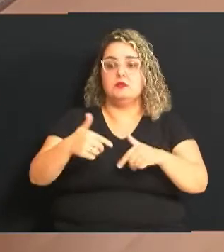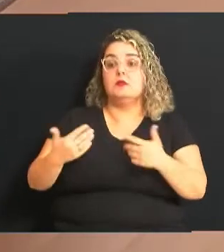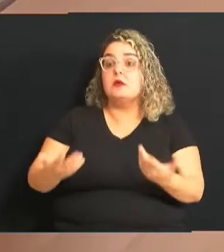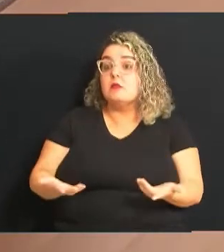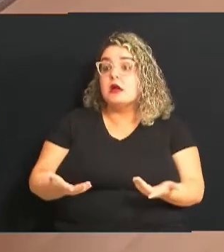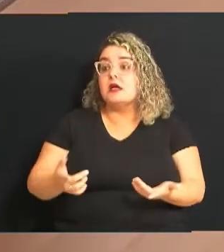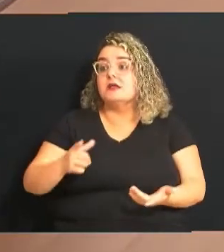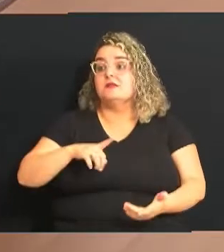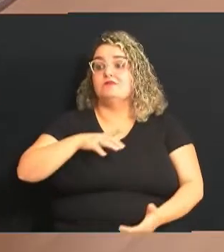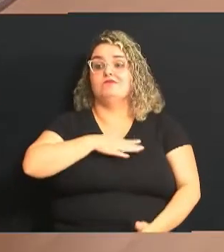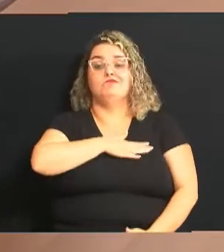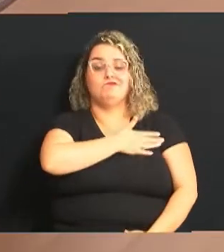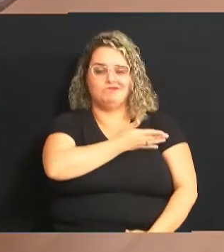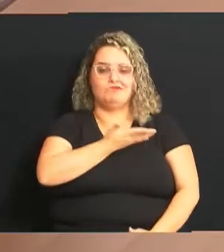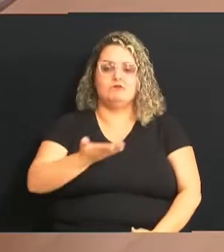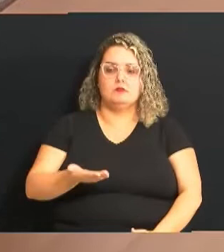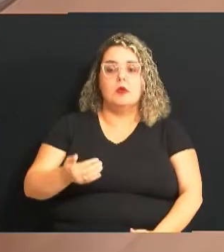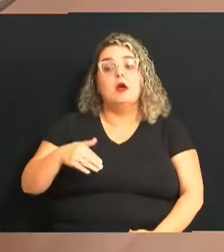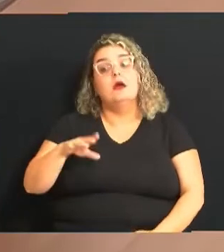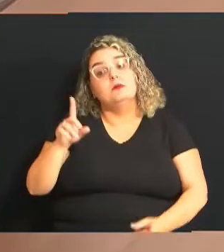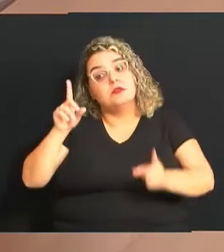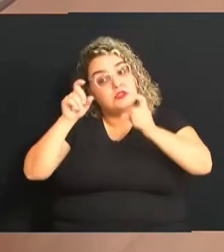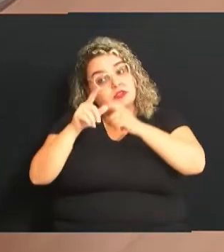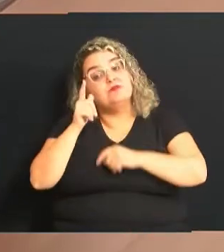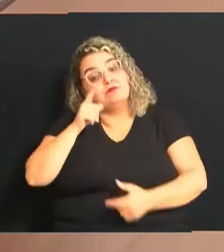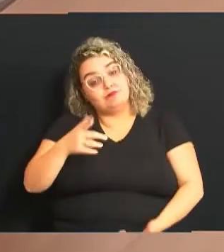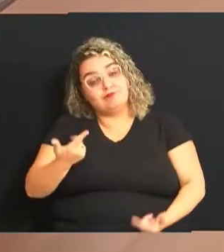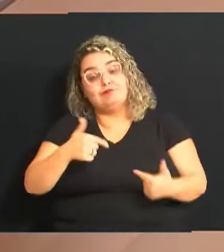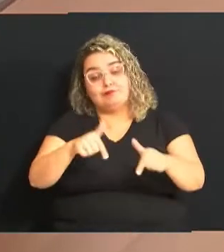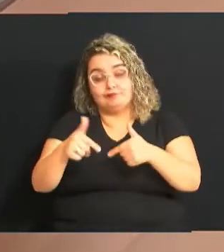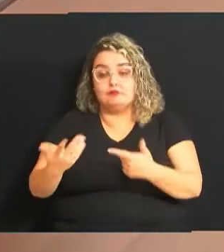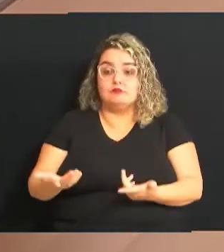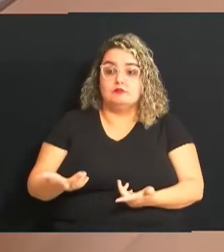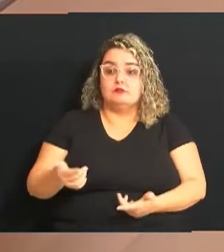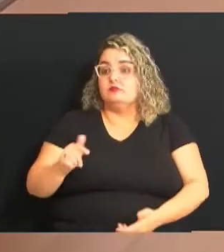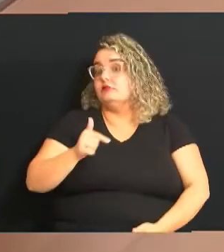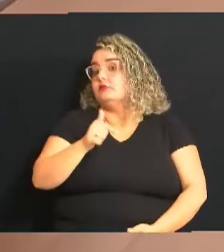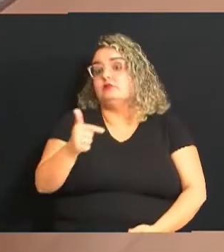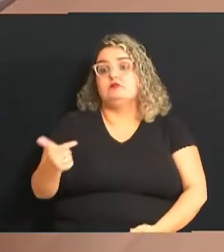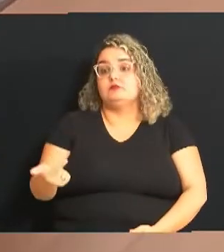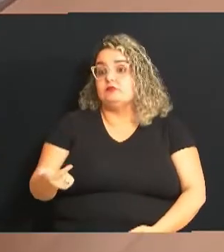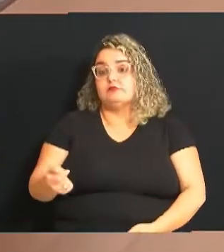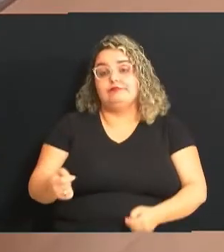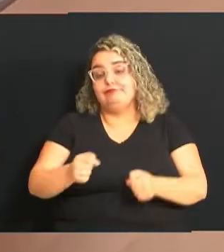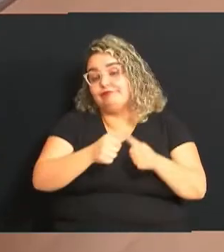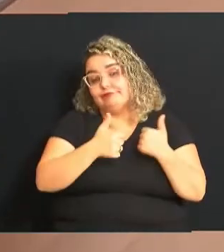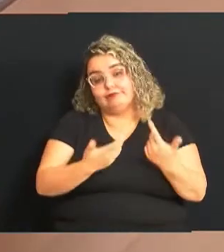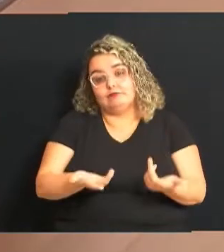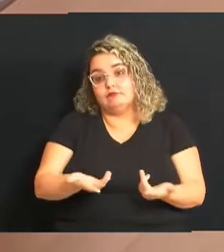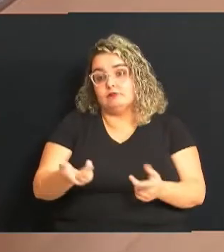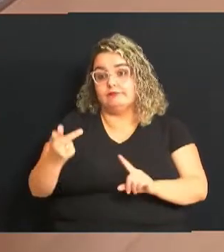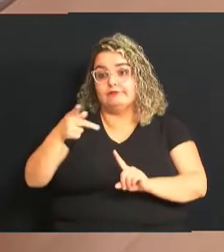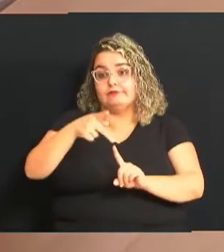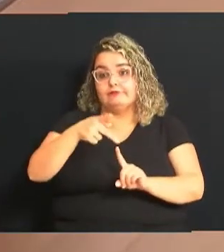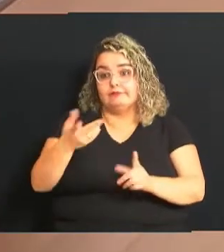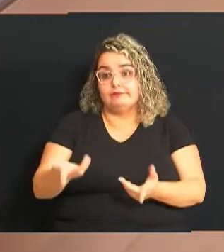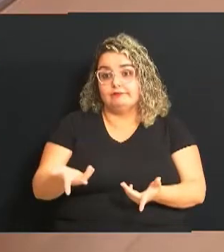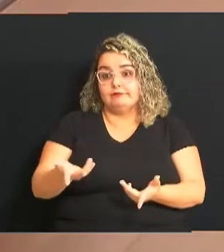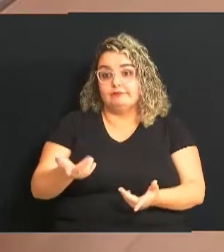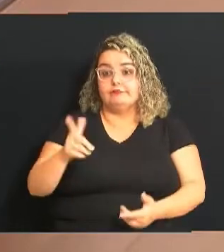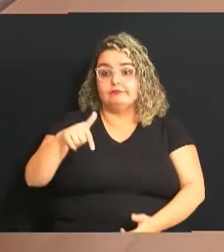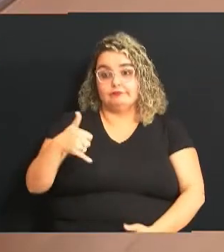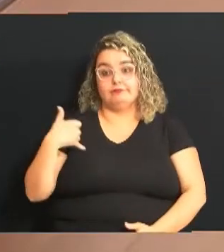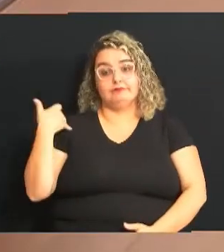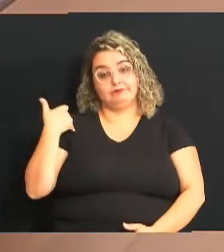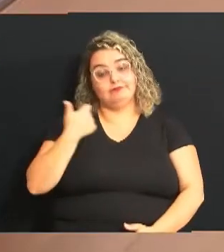muito preconceito. Aí é mais difícil conseguir emprego e também não tem o benefício da Previdência, né? Só depois de